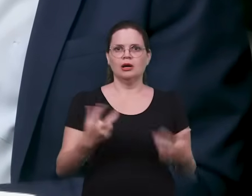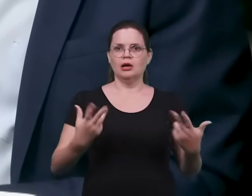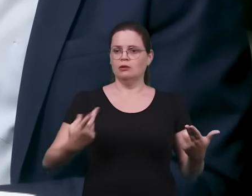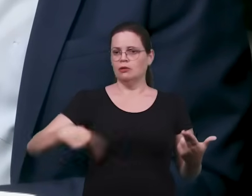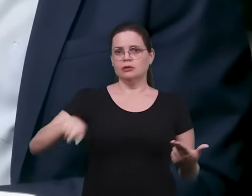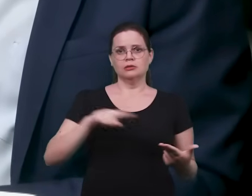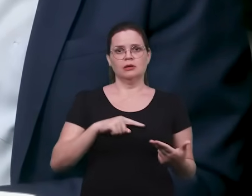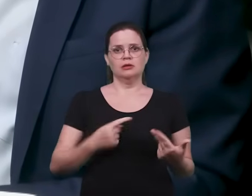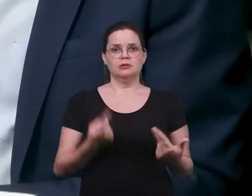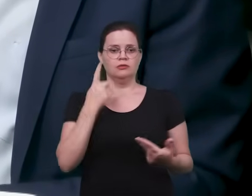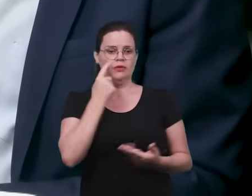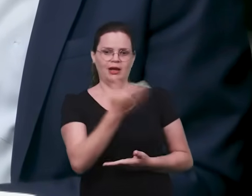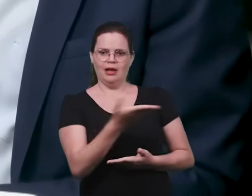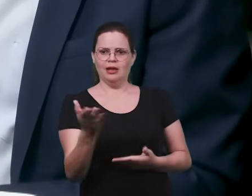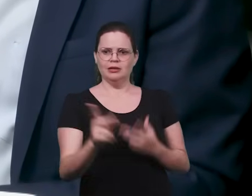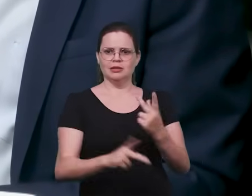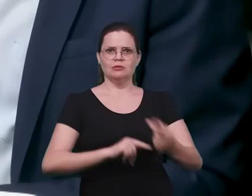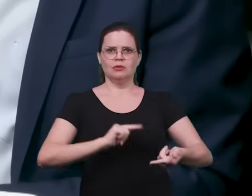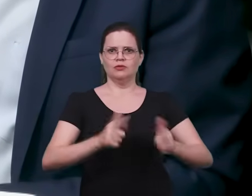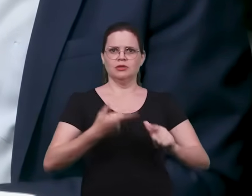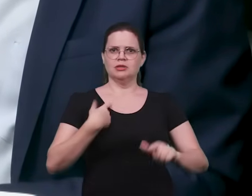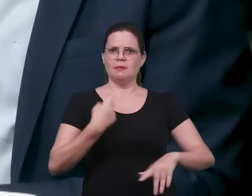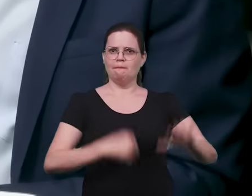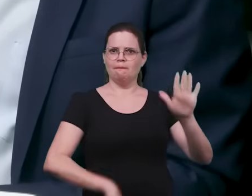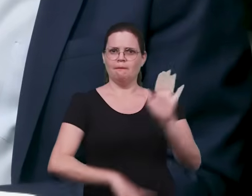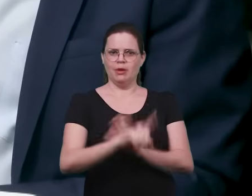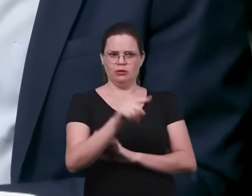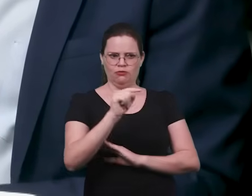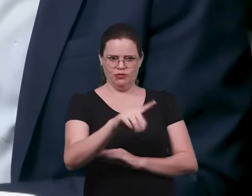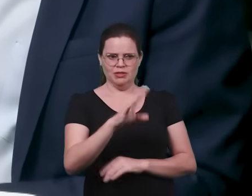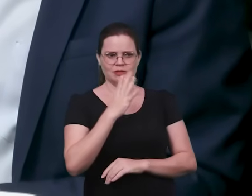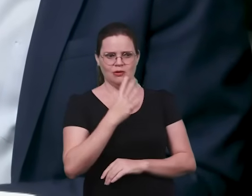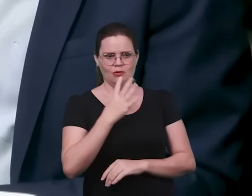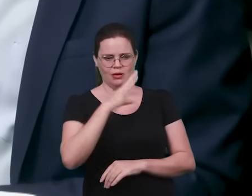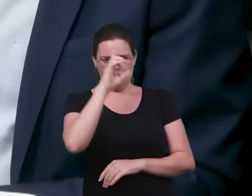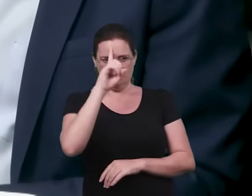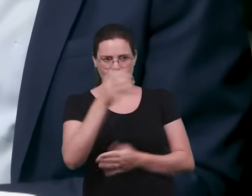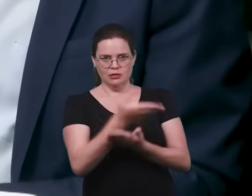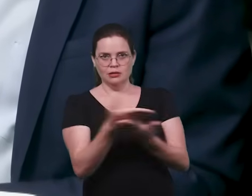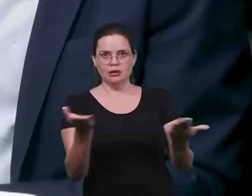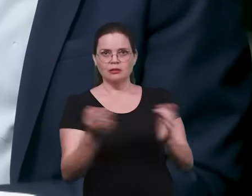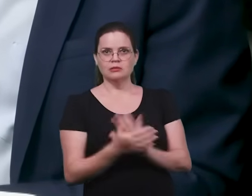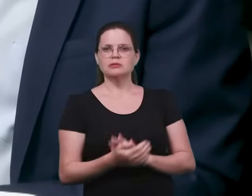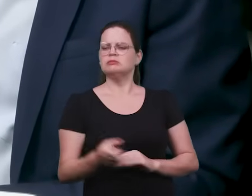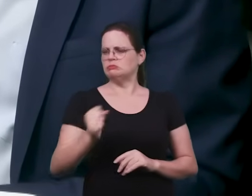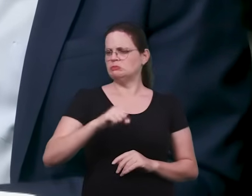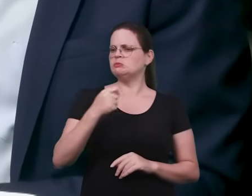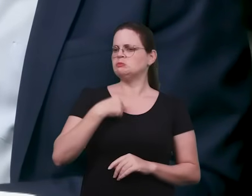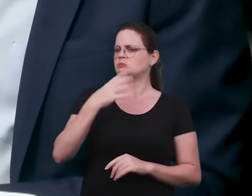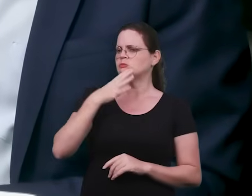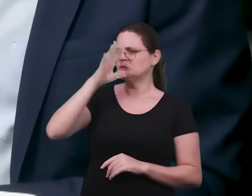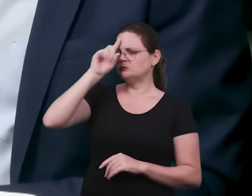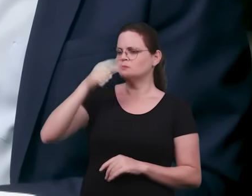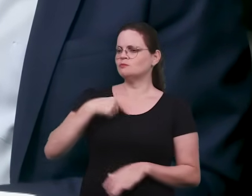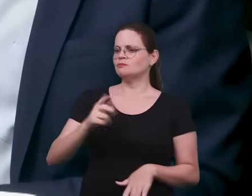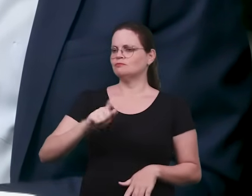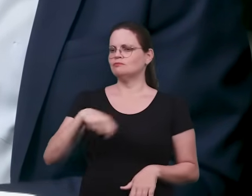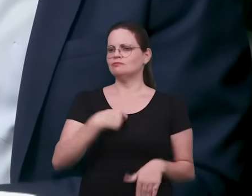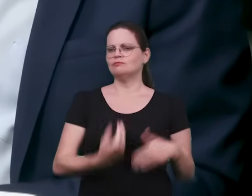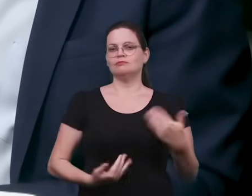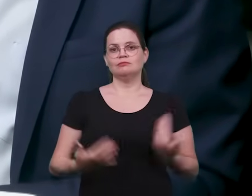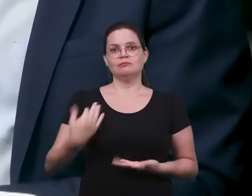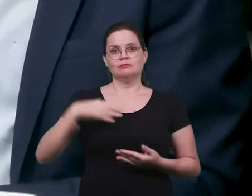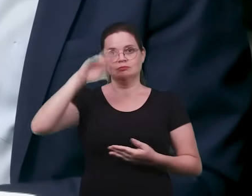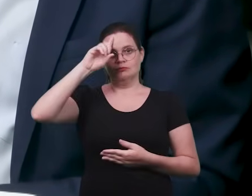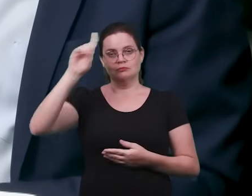Eram crentes, todo mundo estava ali, todo mundo ali era crente. Se perguntasse ali, todo mundo ia dizer, até os incrédulos iam dizer que eram servos de Deus.